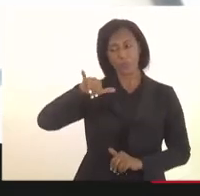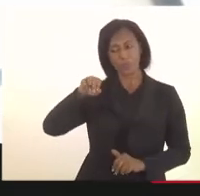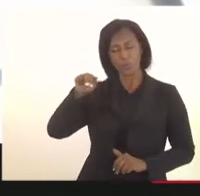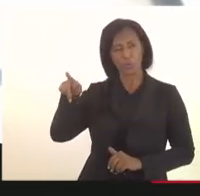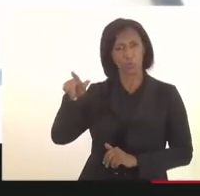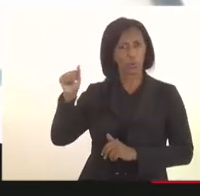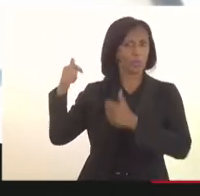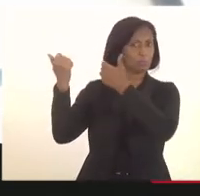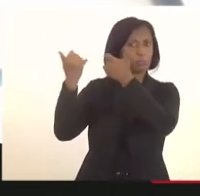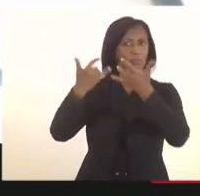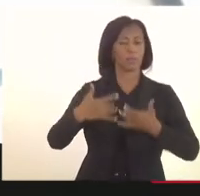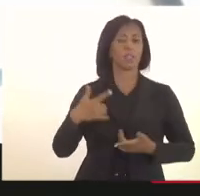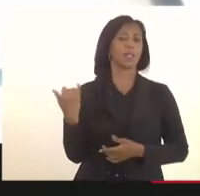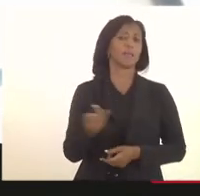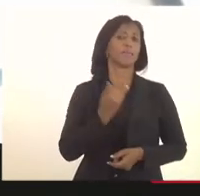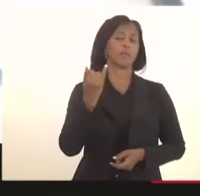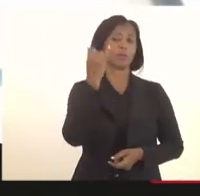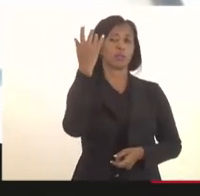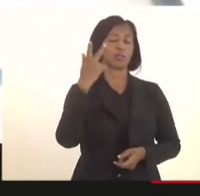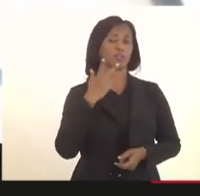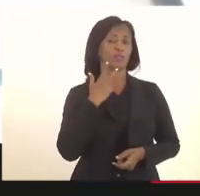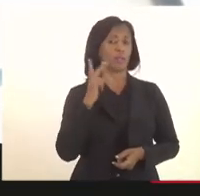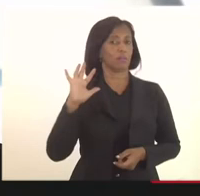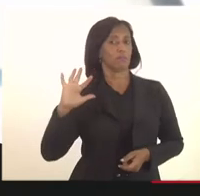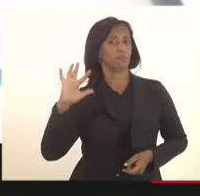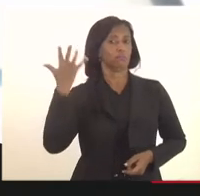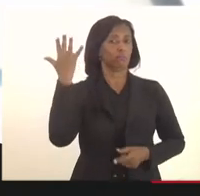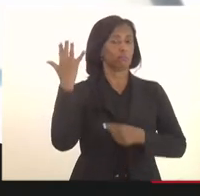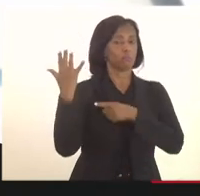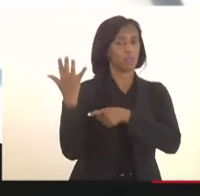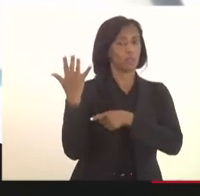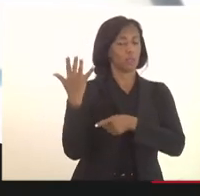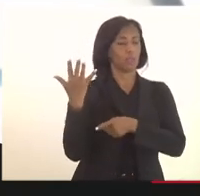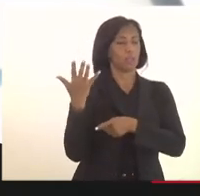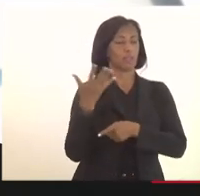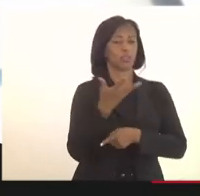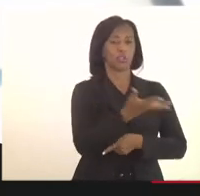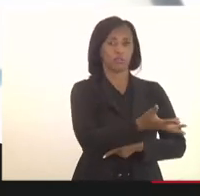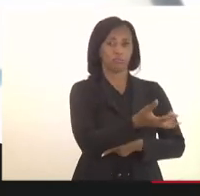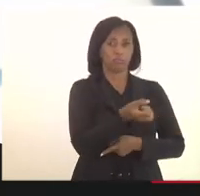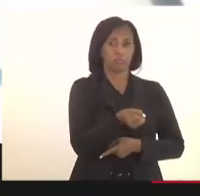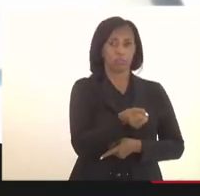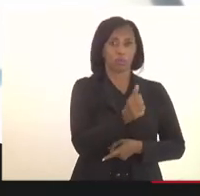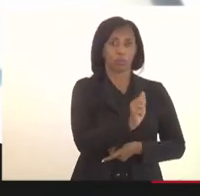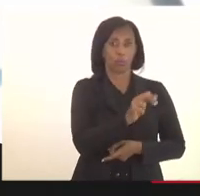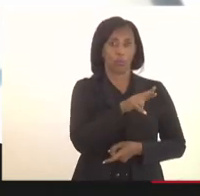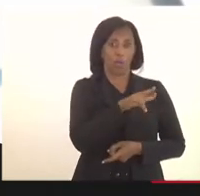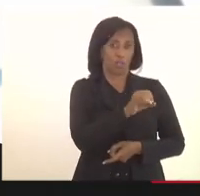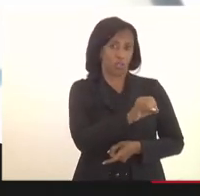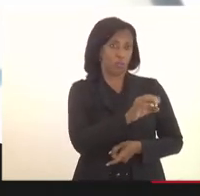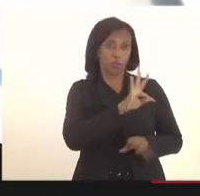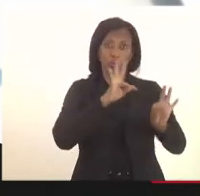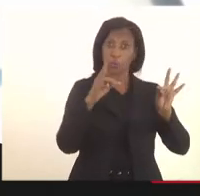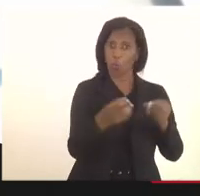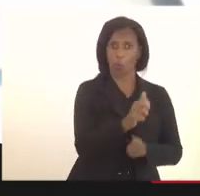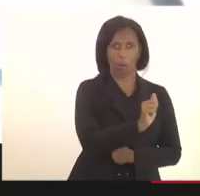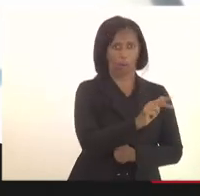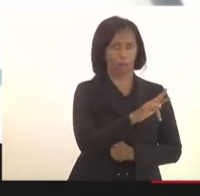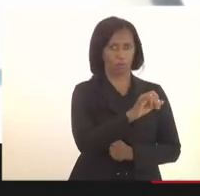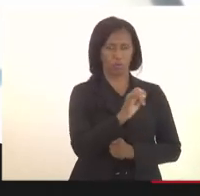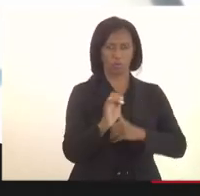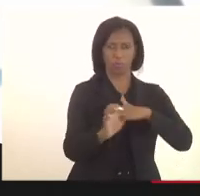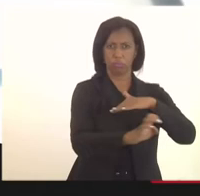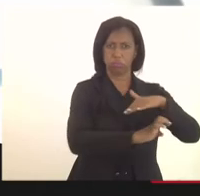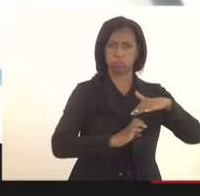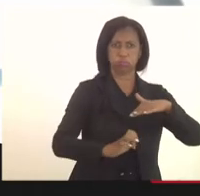muito importante a gente mencionar aqui que a decisão de aquisição do ativo, no caso, com dois ativos, né, as